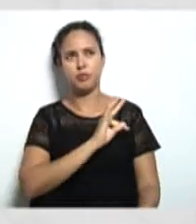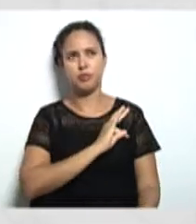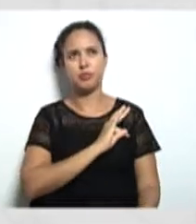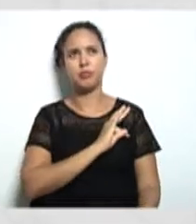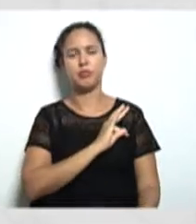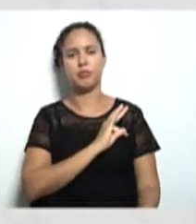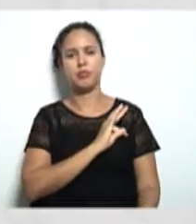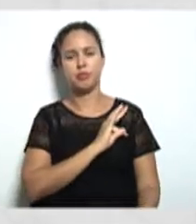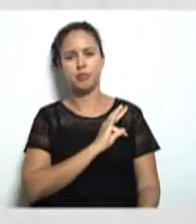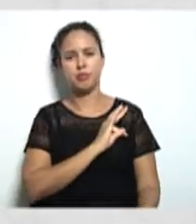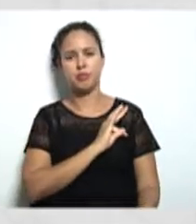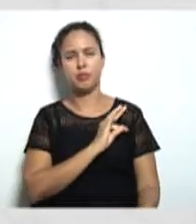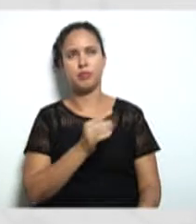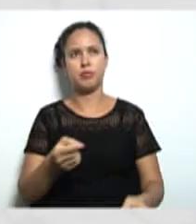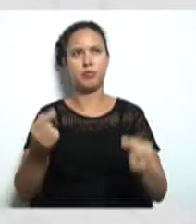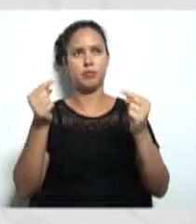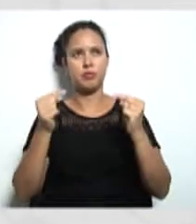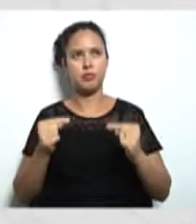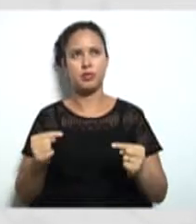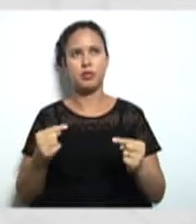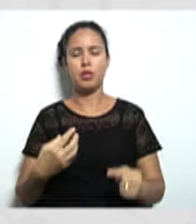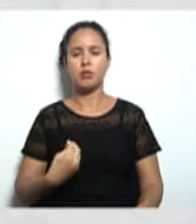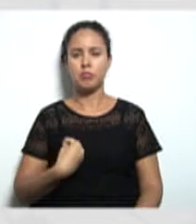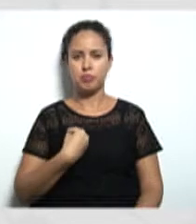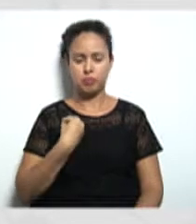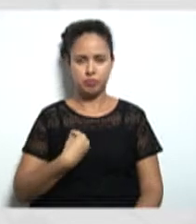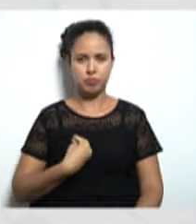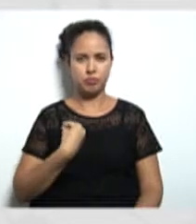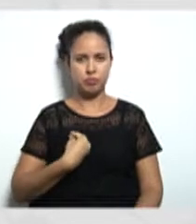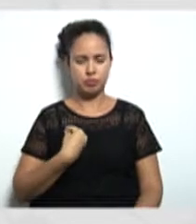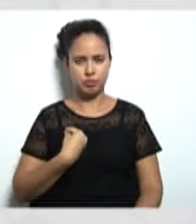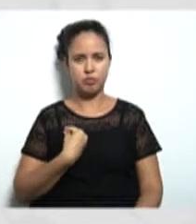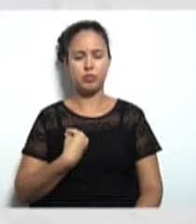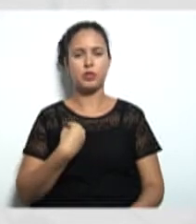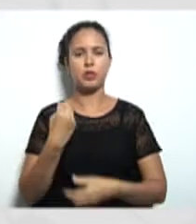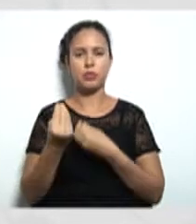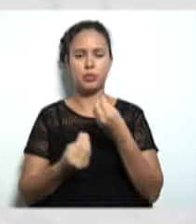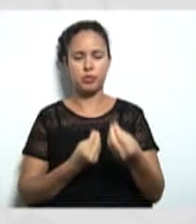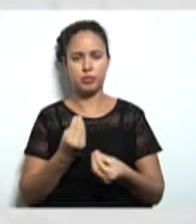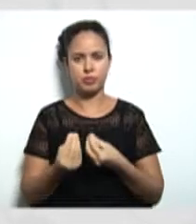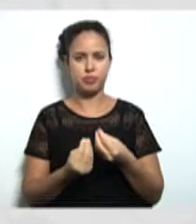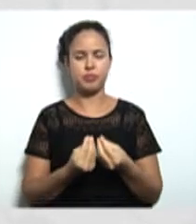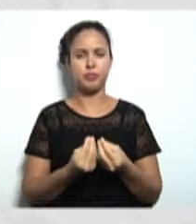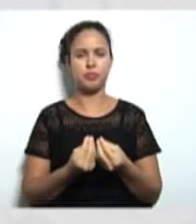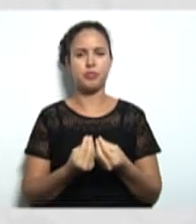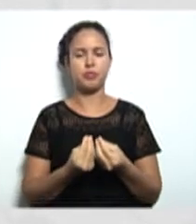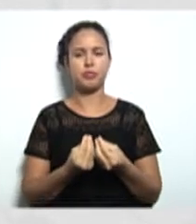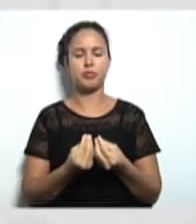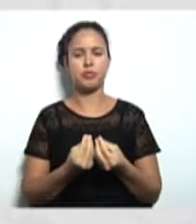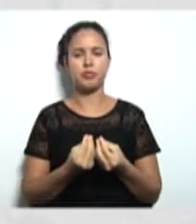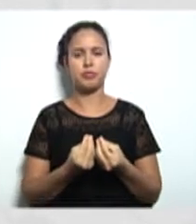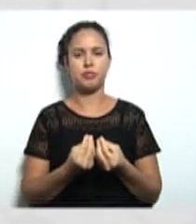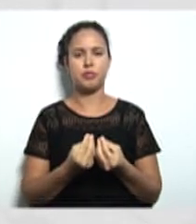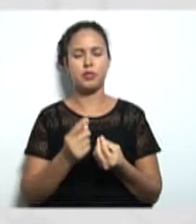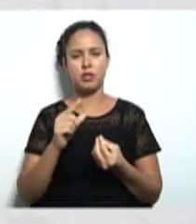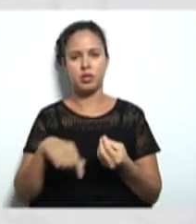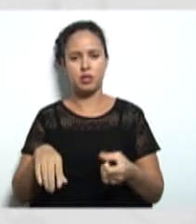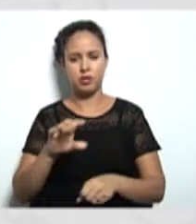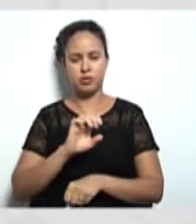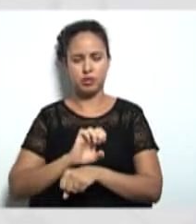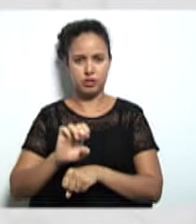reforçar. O outro item é vivenciando, tá? Então, por meio de quê? Por meio do